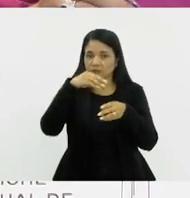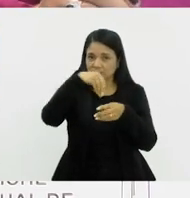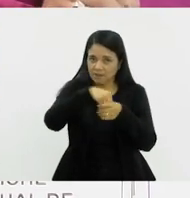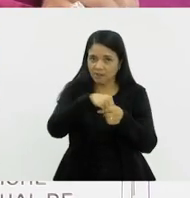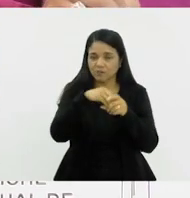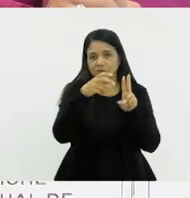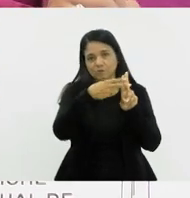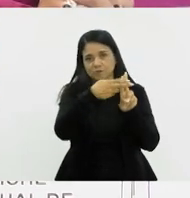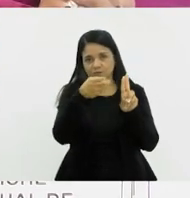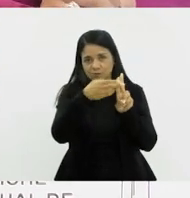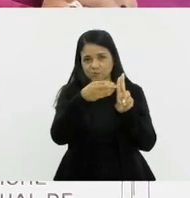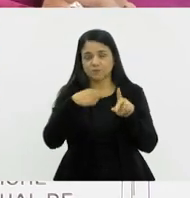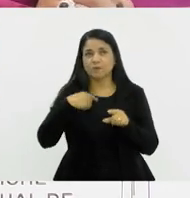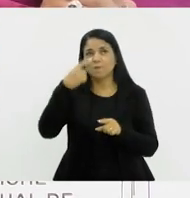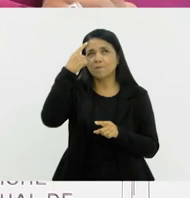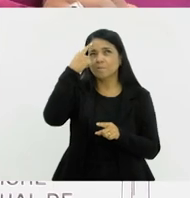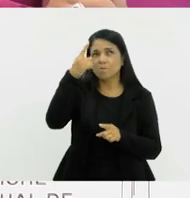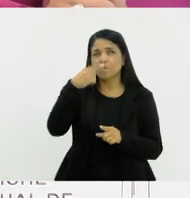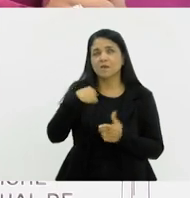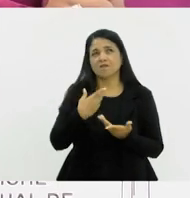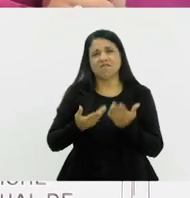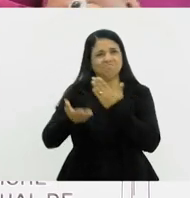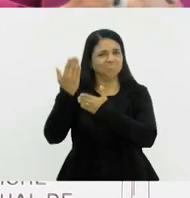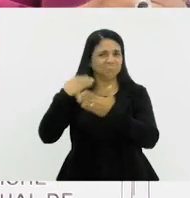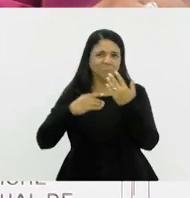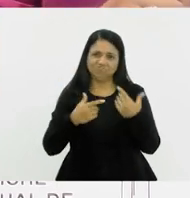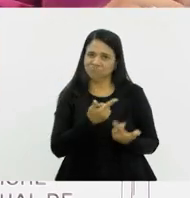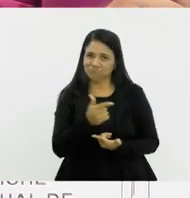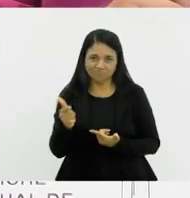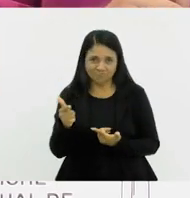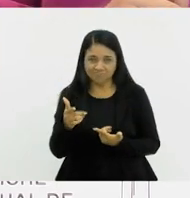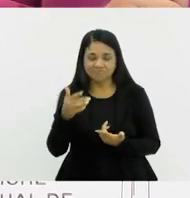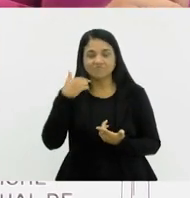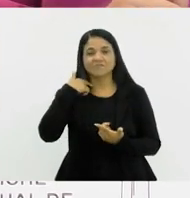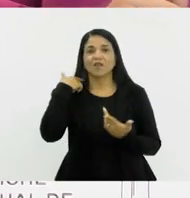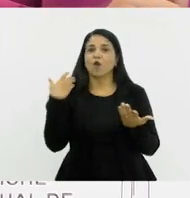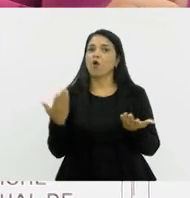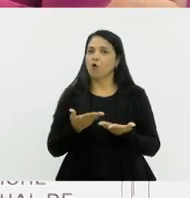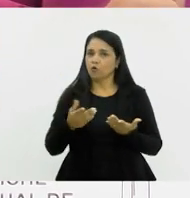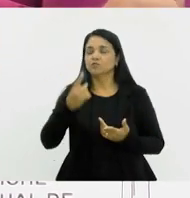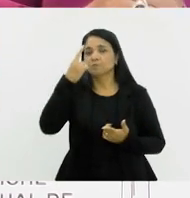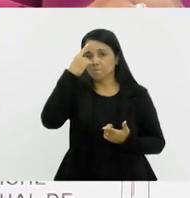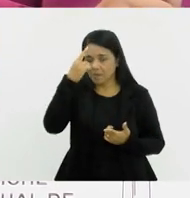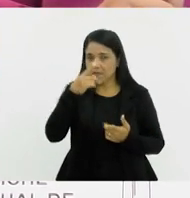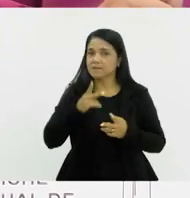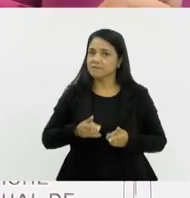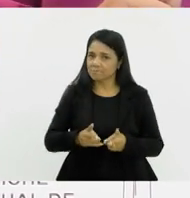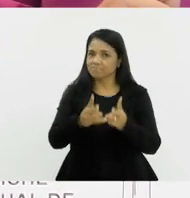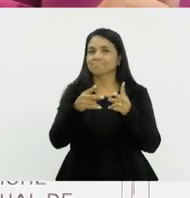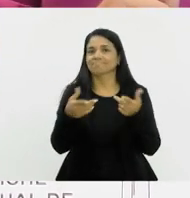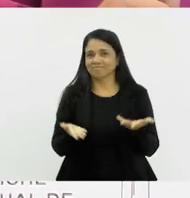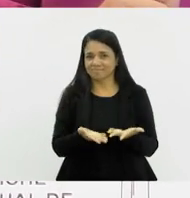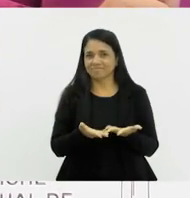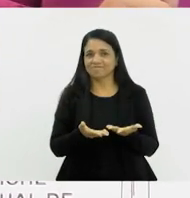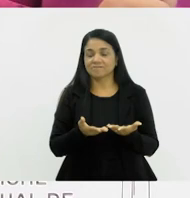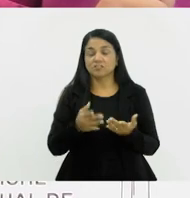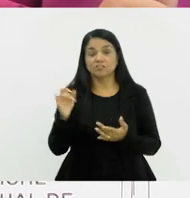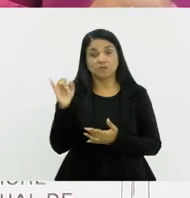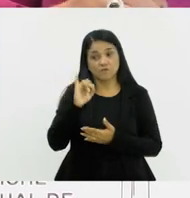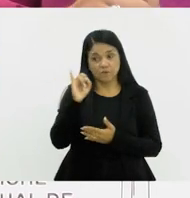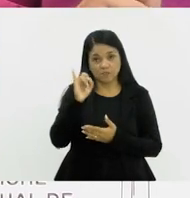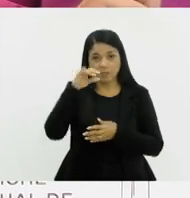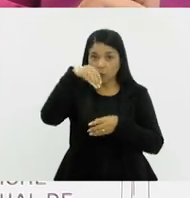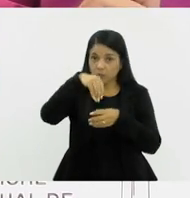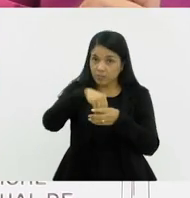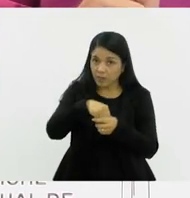né? Um pouco se pensava nisso, mas hoje a segurança do paciente é um item muito pensado, muito por conta das questões de infecção dentro